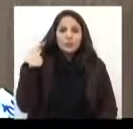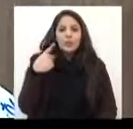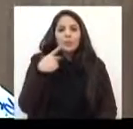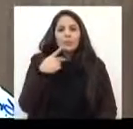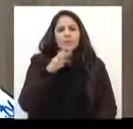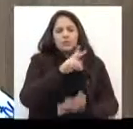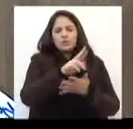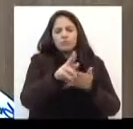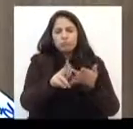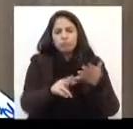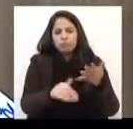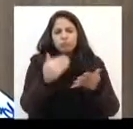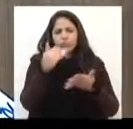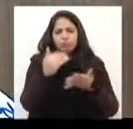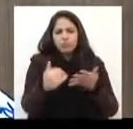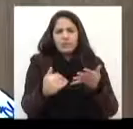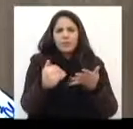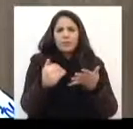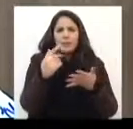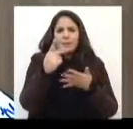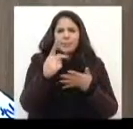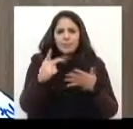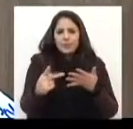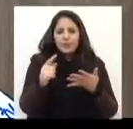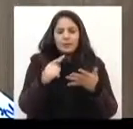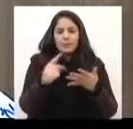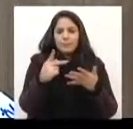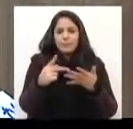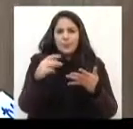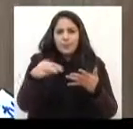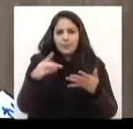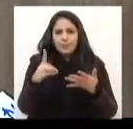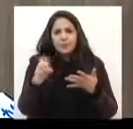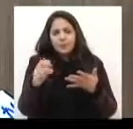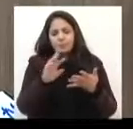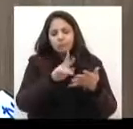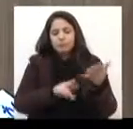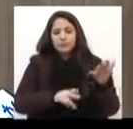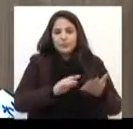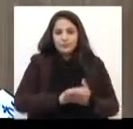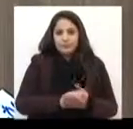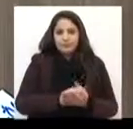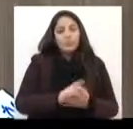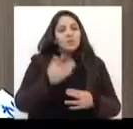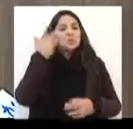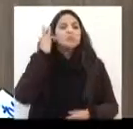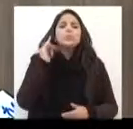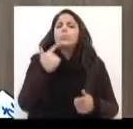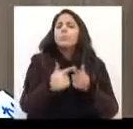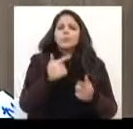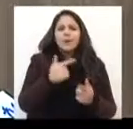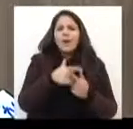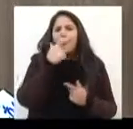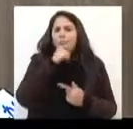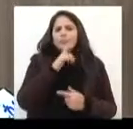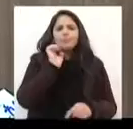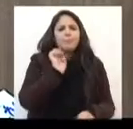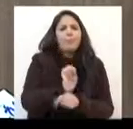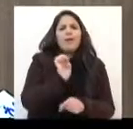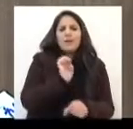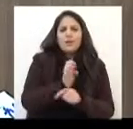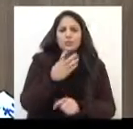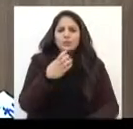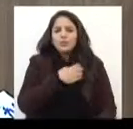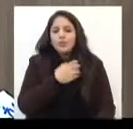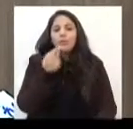PCdoB, do PSDB, do PMDB, tantos outros partidos. Então eu não sei porquê, eu acho que nós temos que parar, de uma forma ou